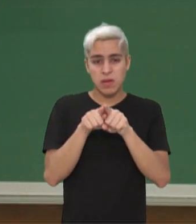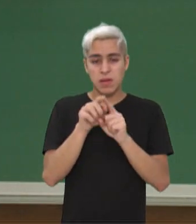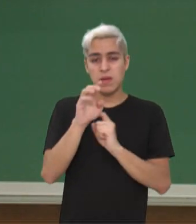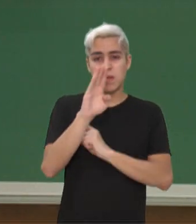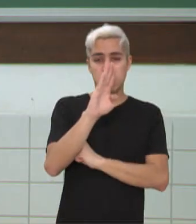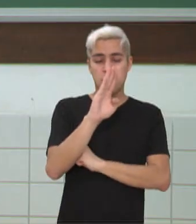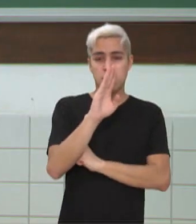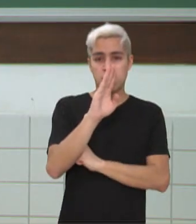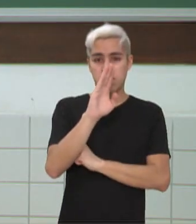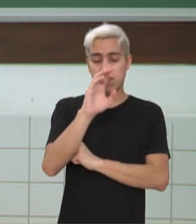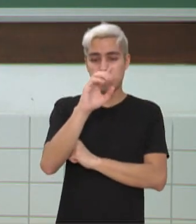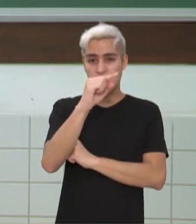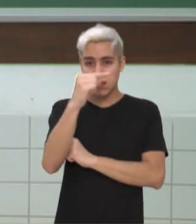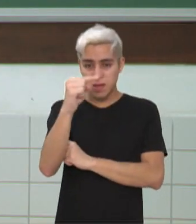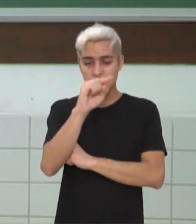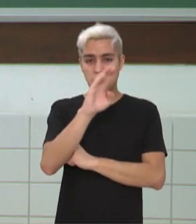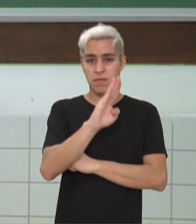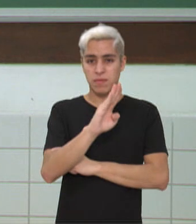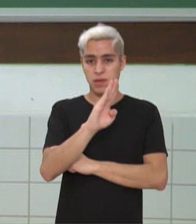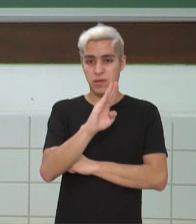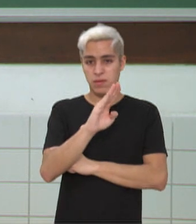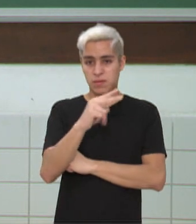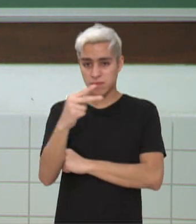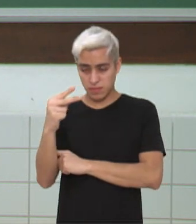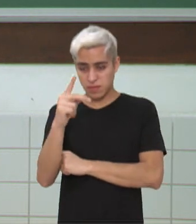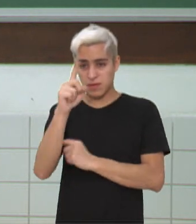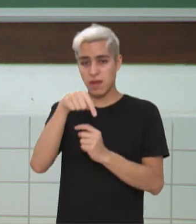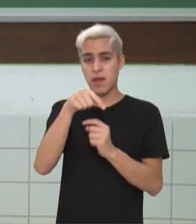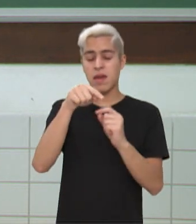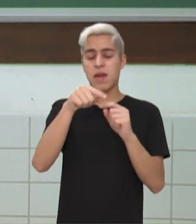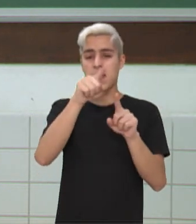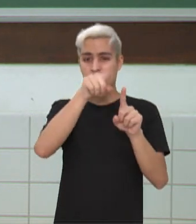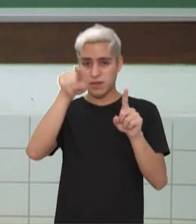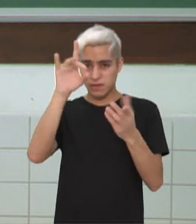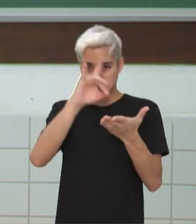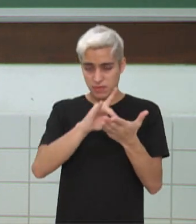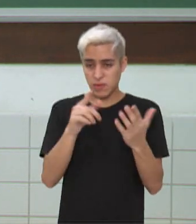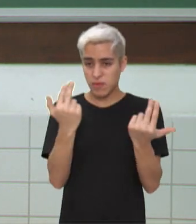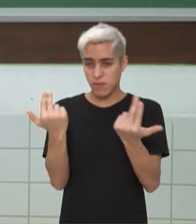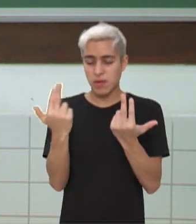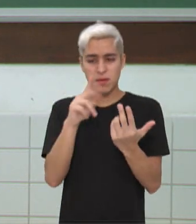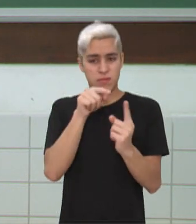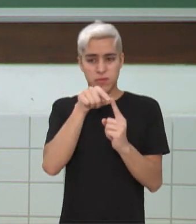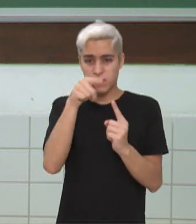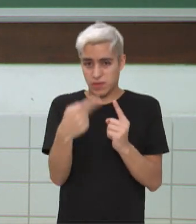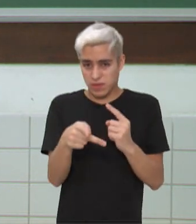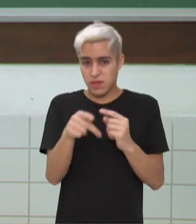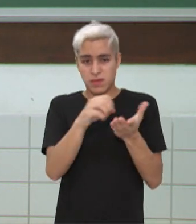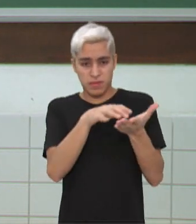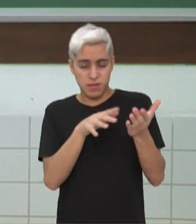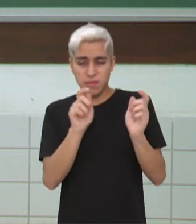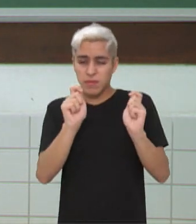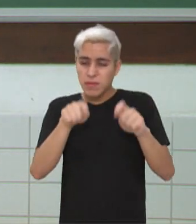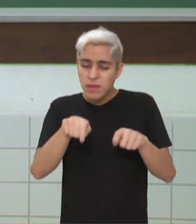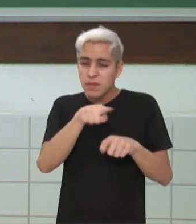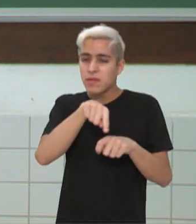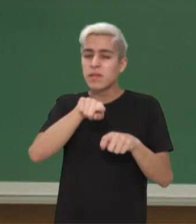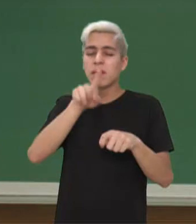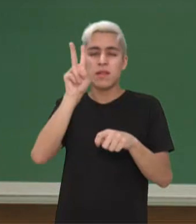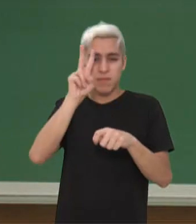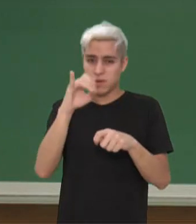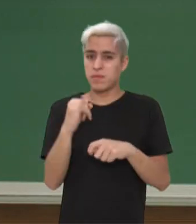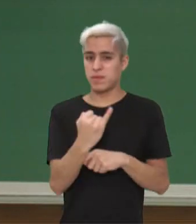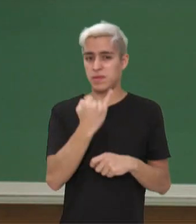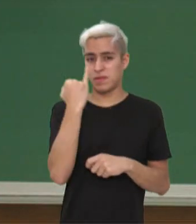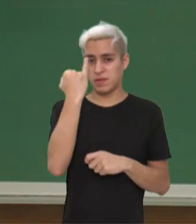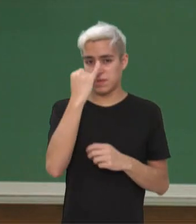linhas, são as raízes reais e iguais. Não é o objetivo desse exercício, mas vale a pena a gente lembrar. Aqui